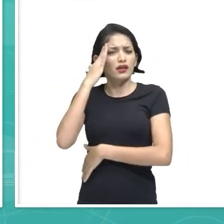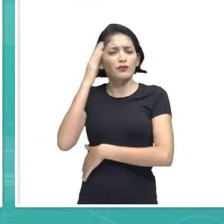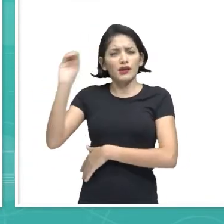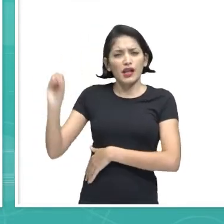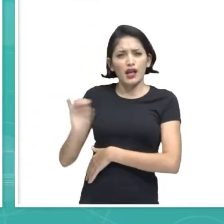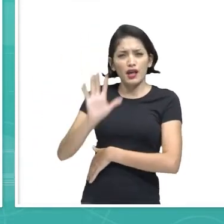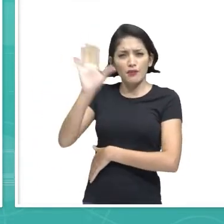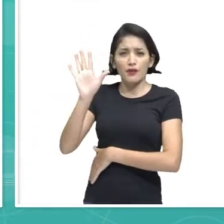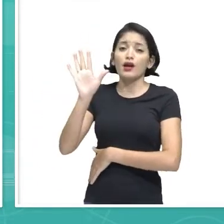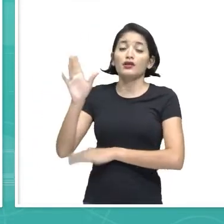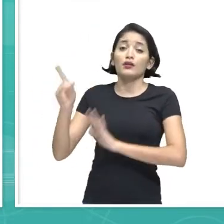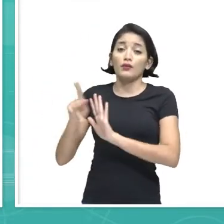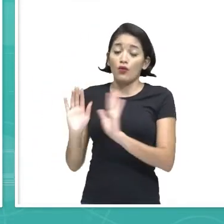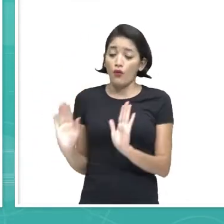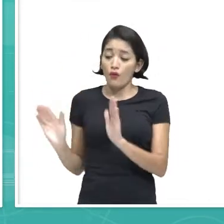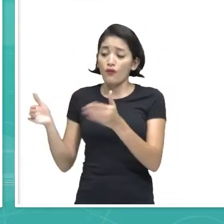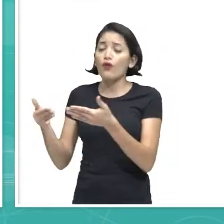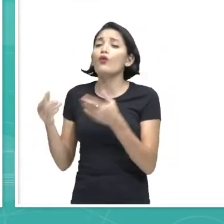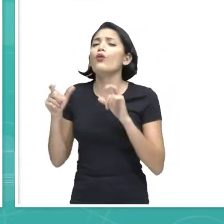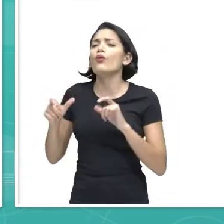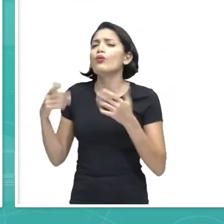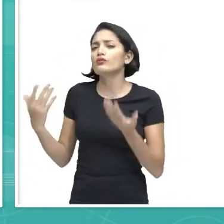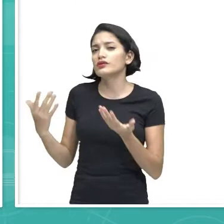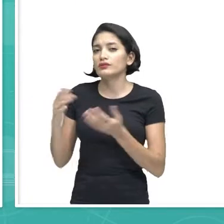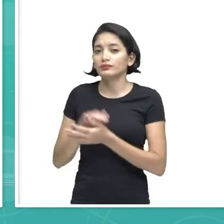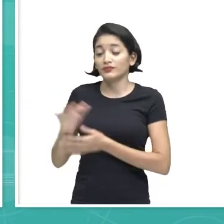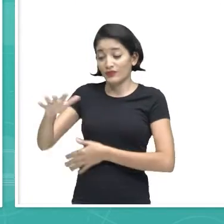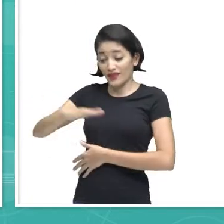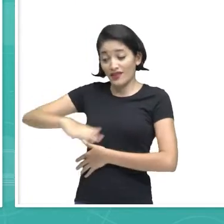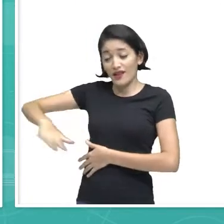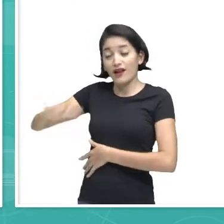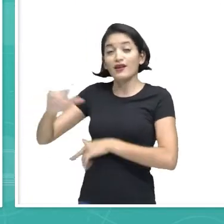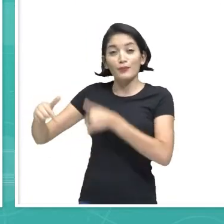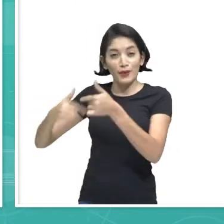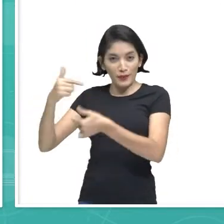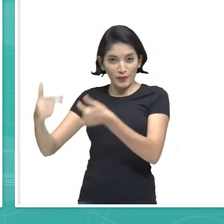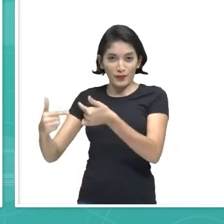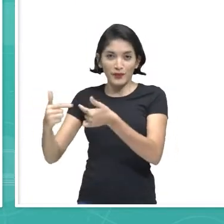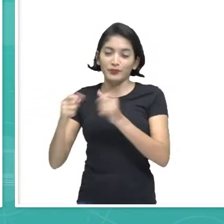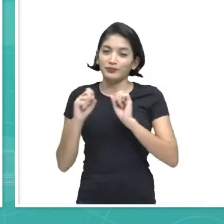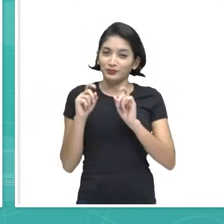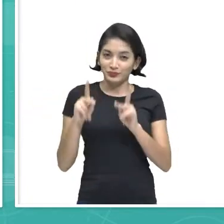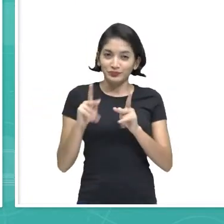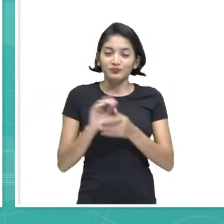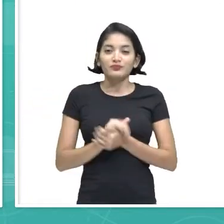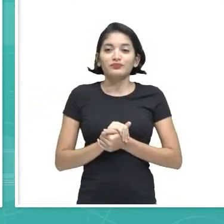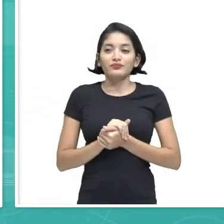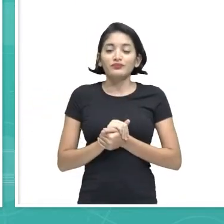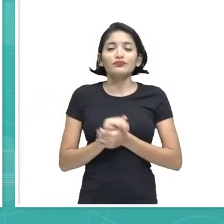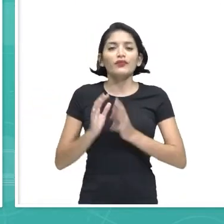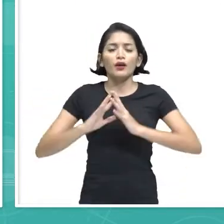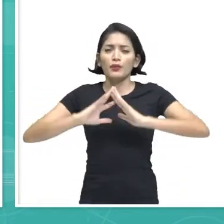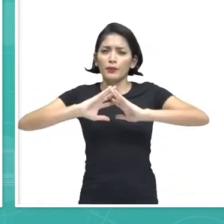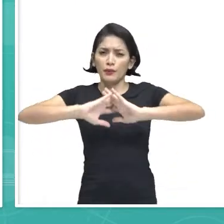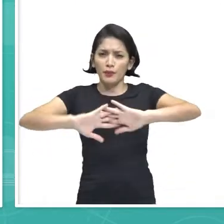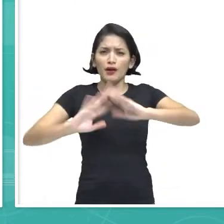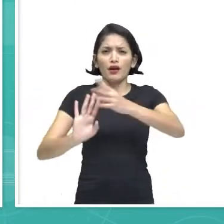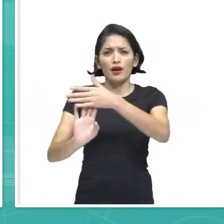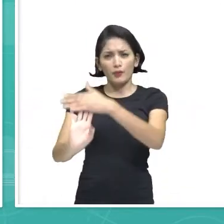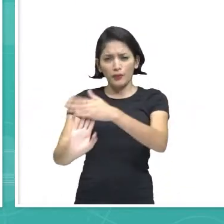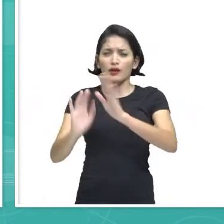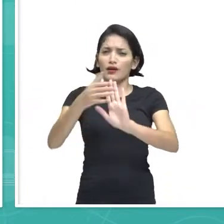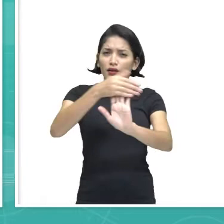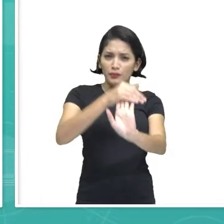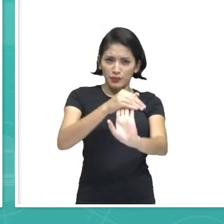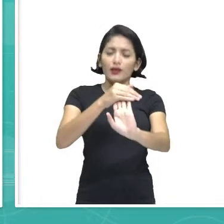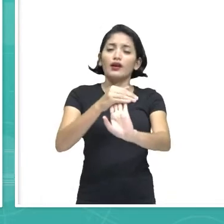que é um tipo de ginástica voltada para onde? Para o ambiente de trabalho, tá? Então a ginástica laboral ela é